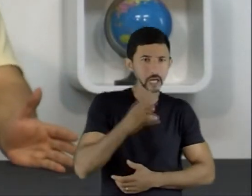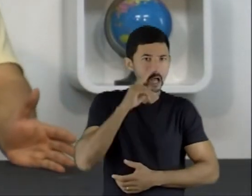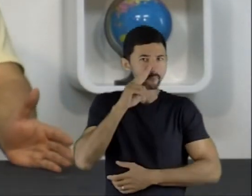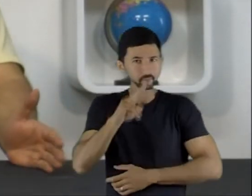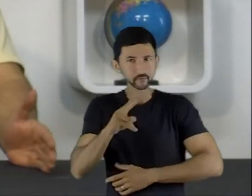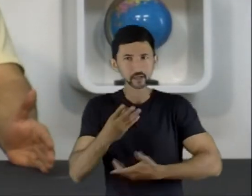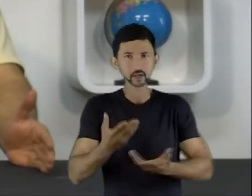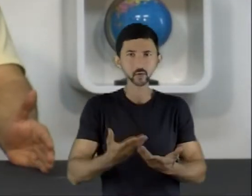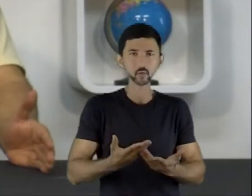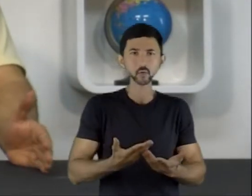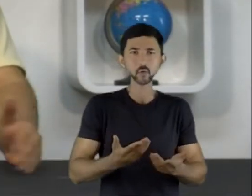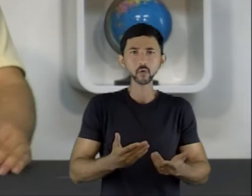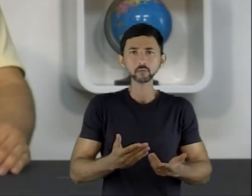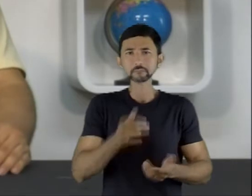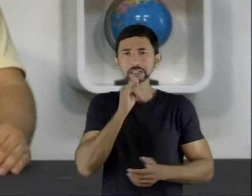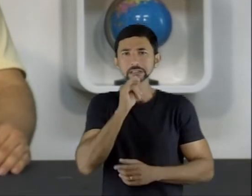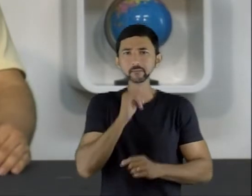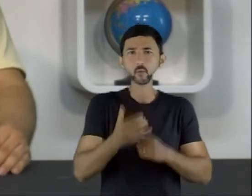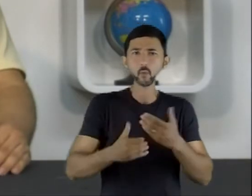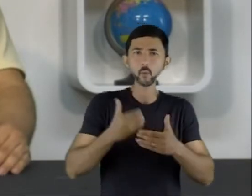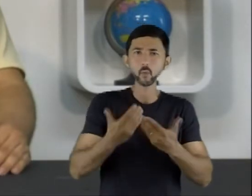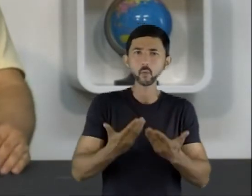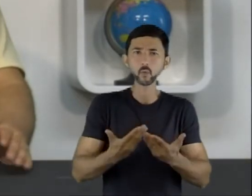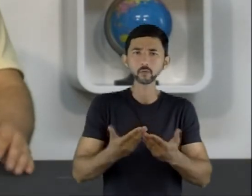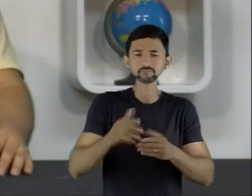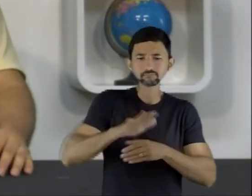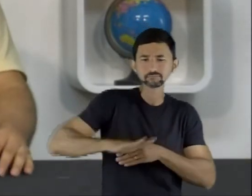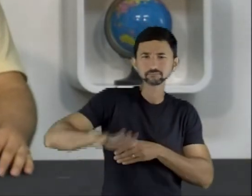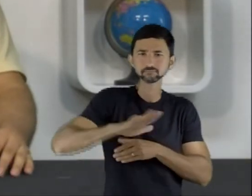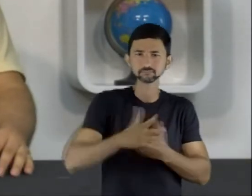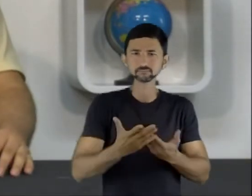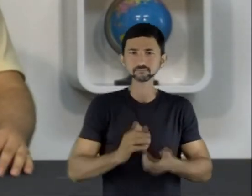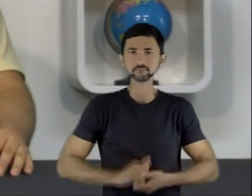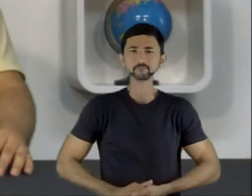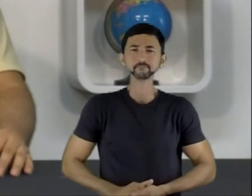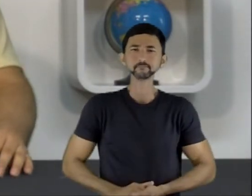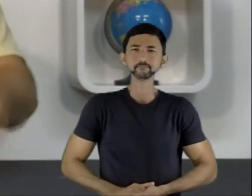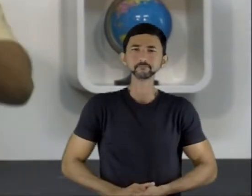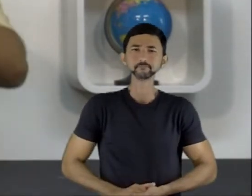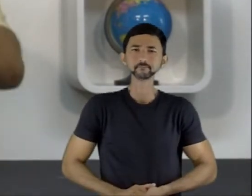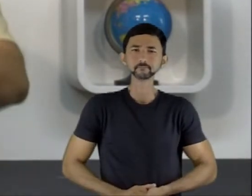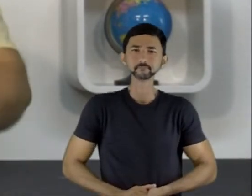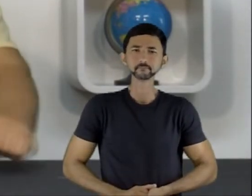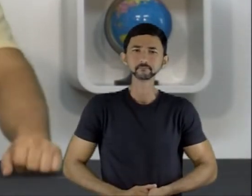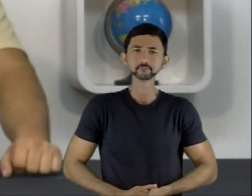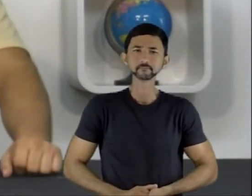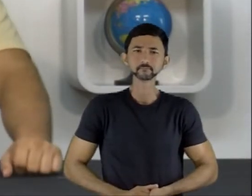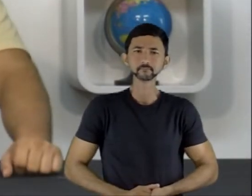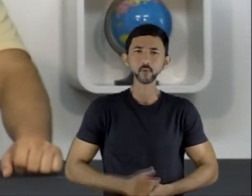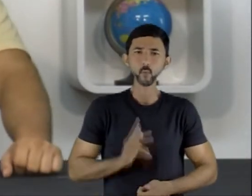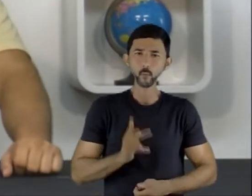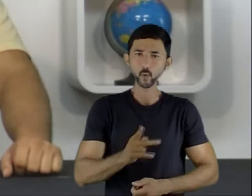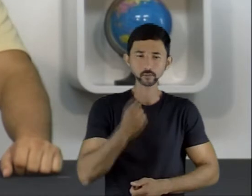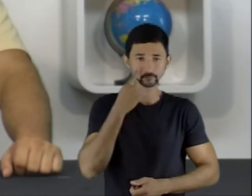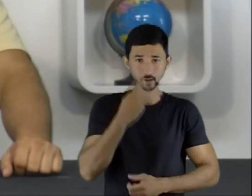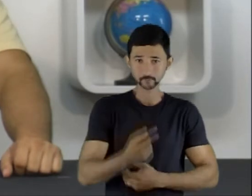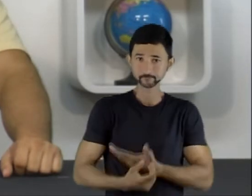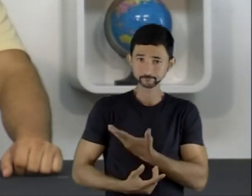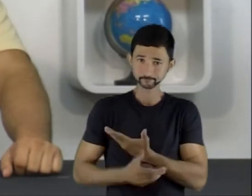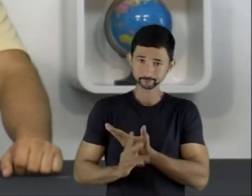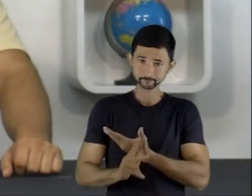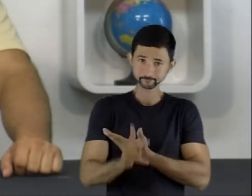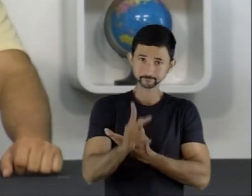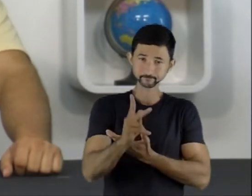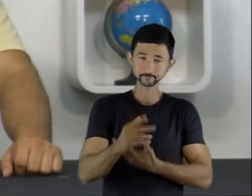agora o vídeo, certo? Correspondente à parte de setor circular, círculo. Vamos continuar. Dando